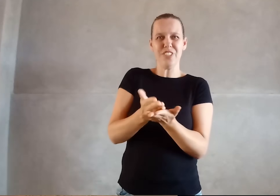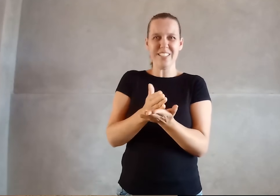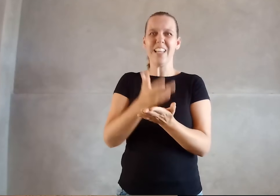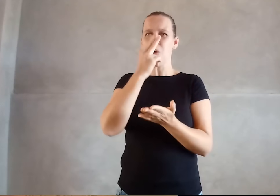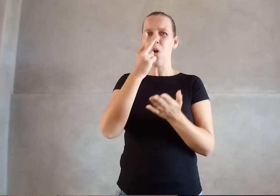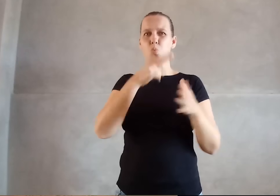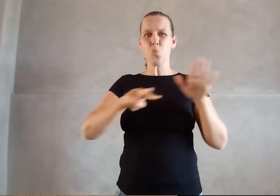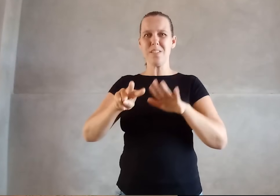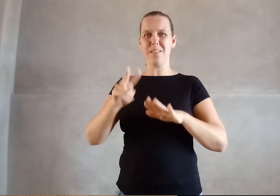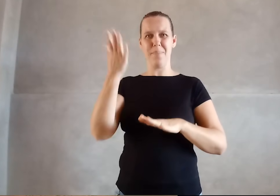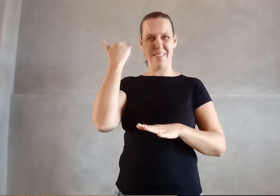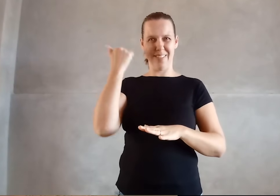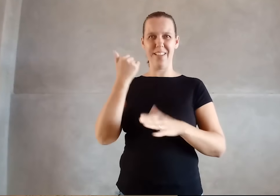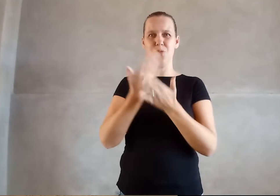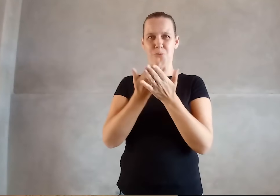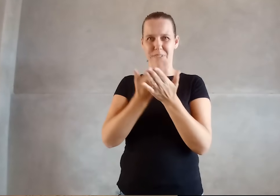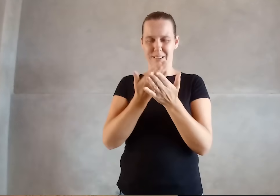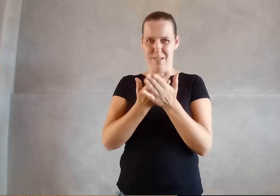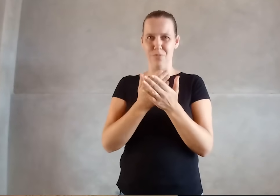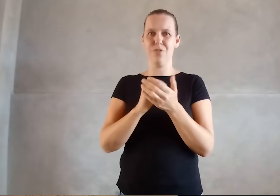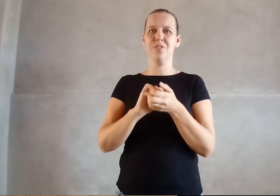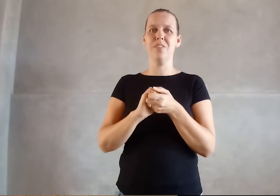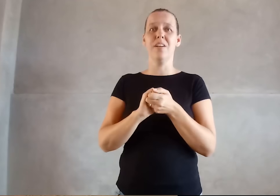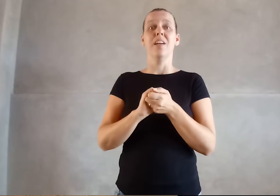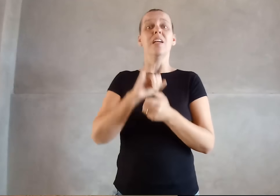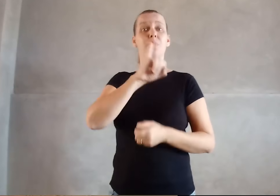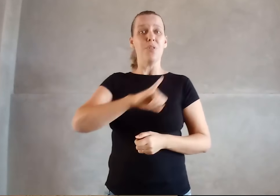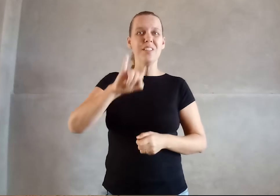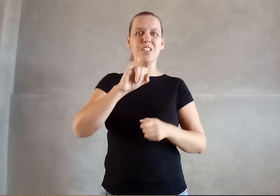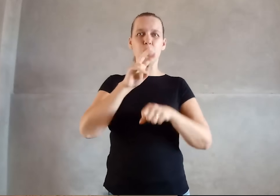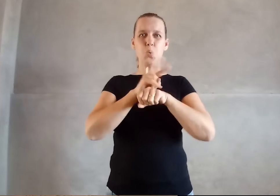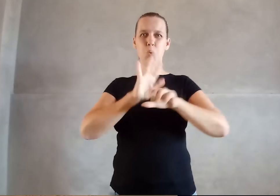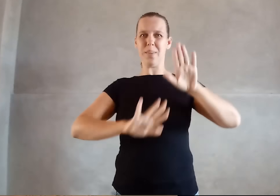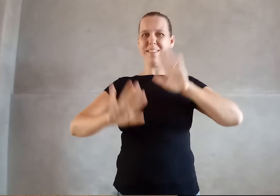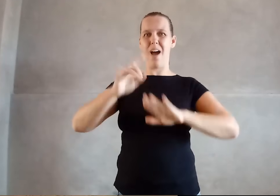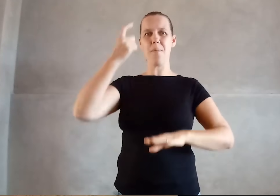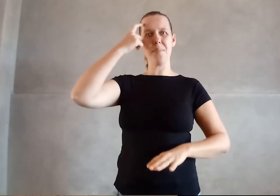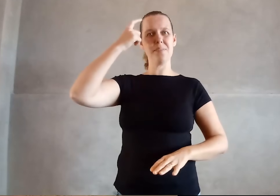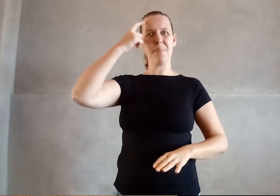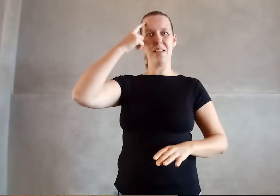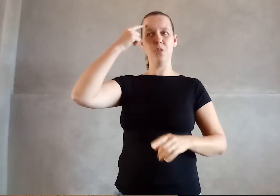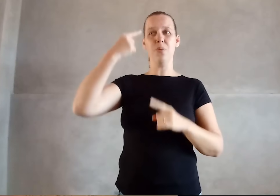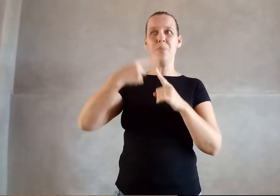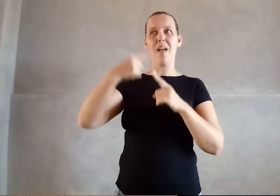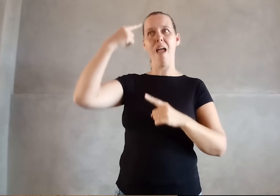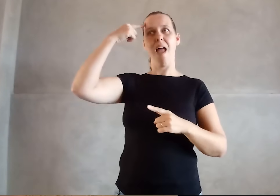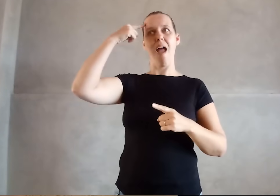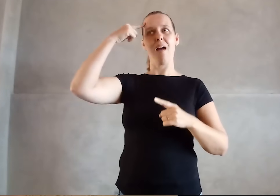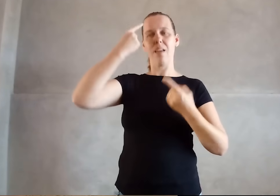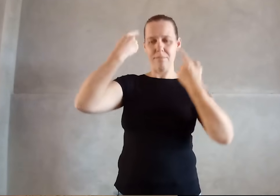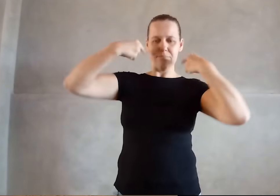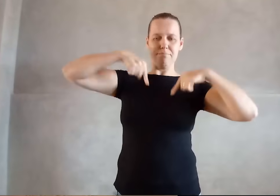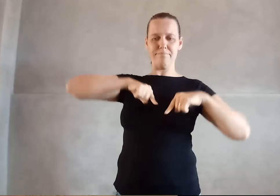mente, porque da mente nós vamos mandar realmente algo para as nossas emoções. E aqui ele está dizendo isso. Não pense que